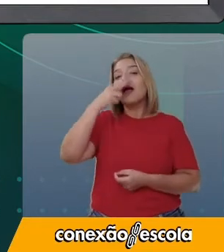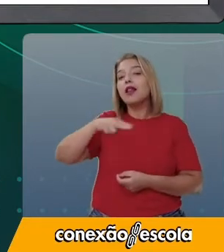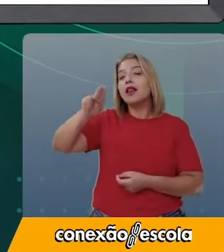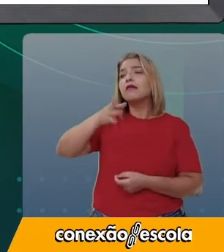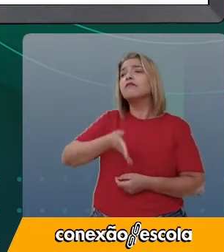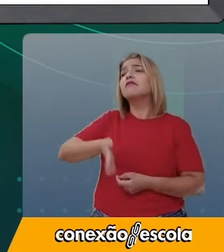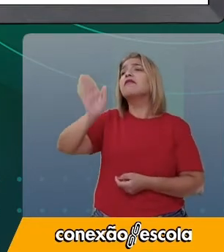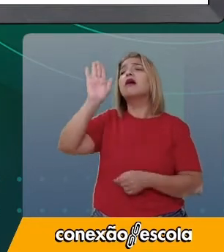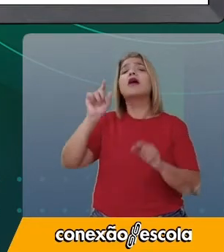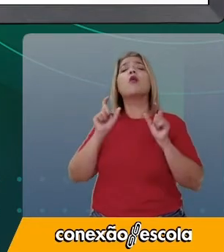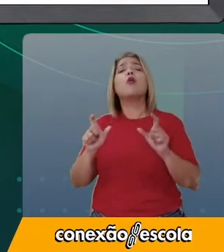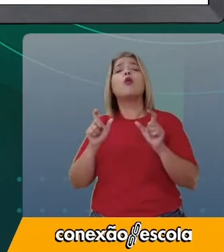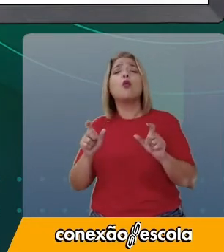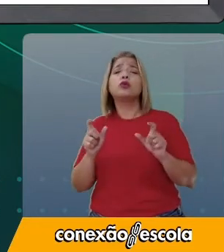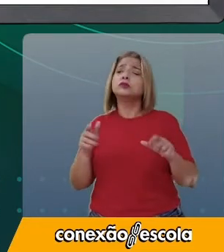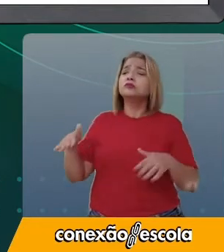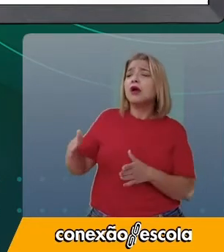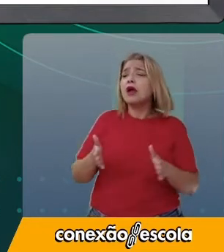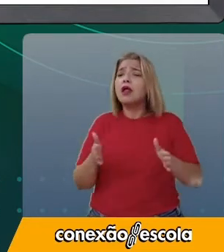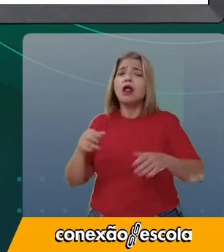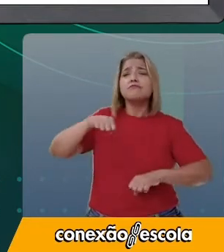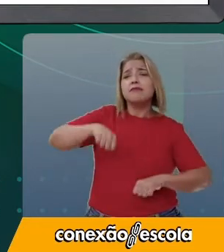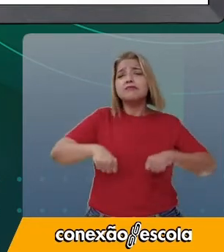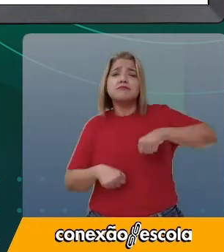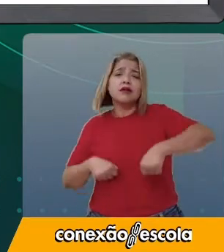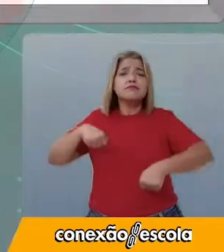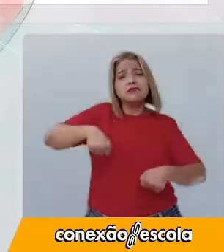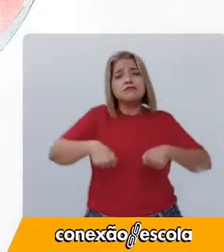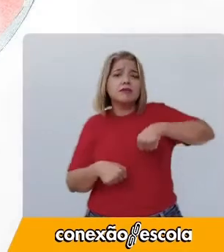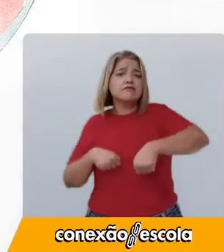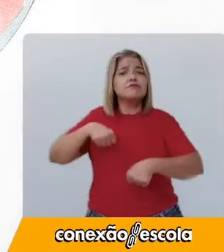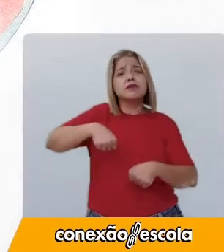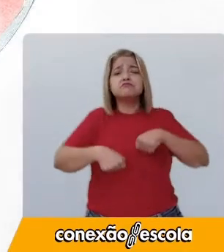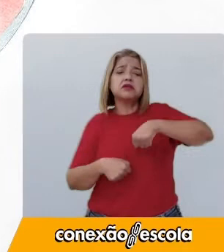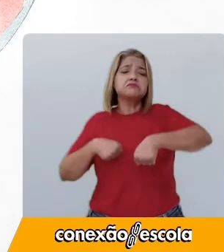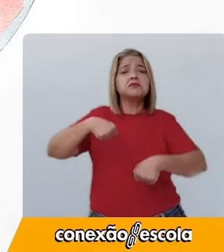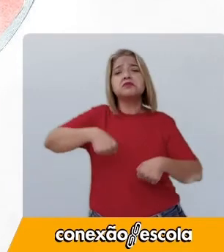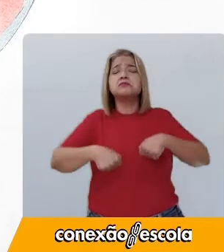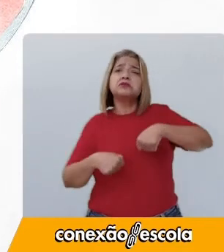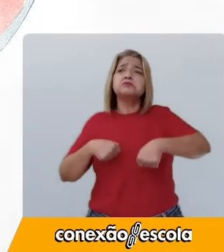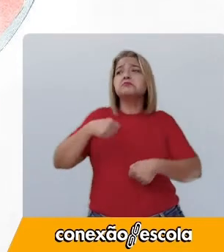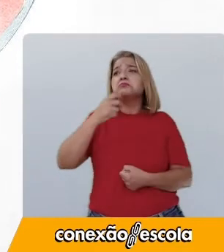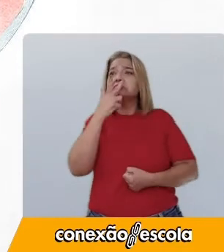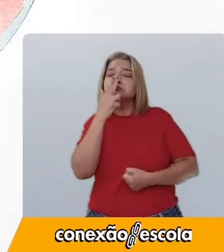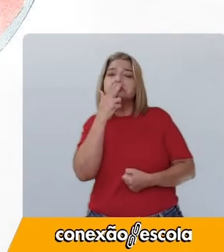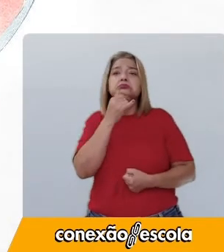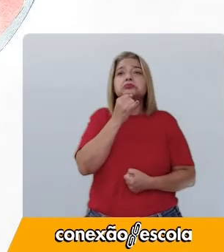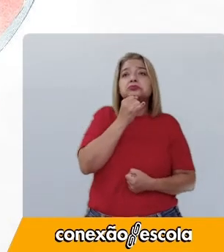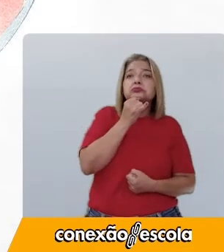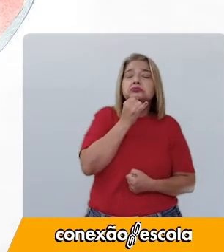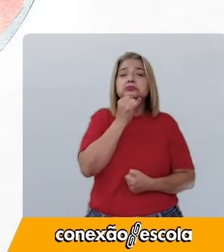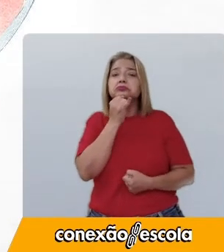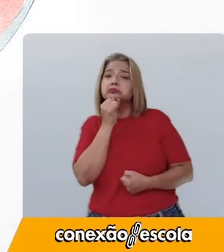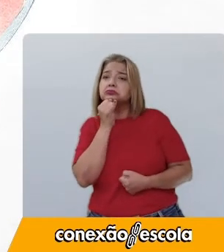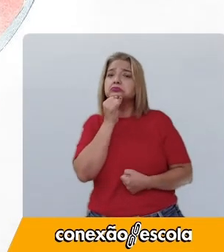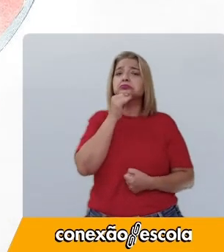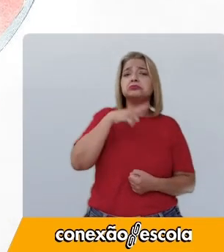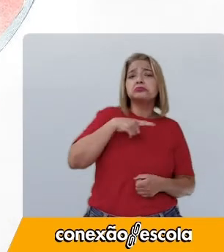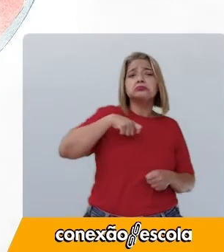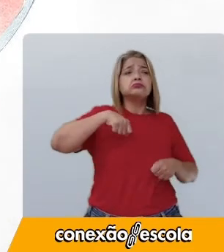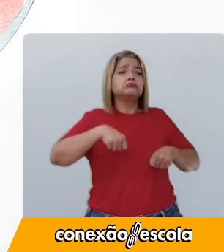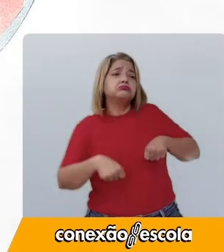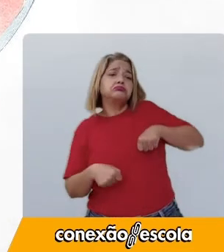elefantinho, correndo pelo caminho, assim tão desconsolado? Andas